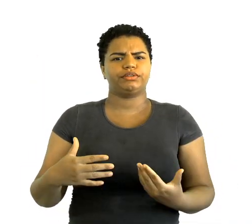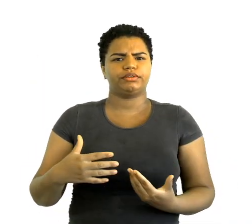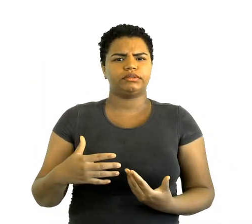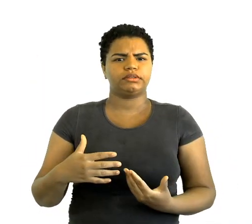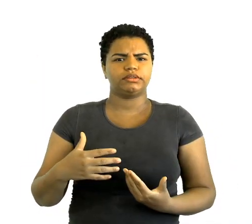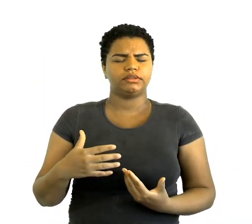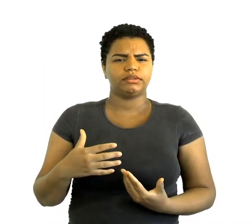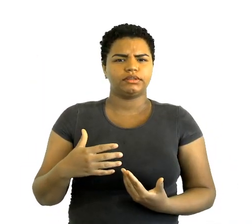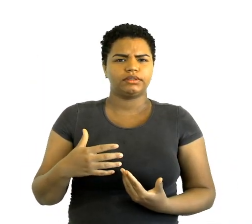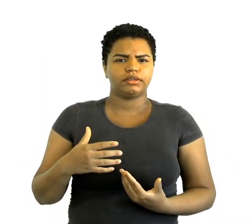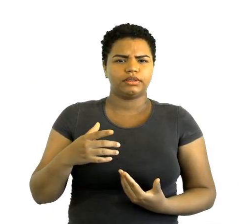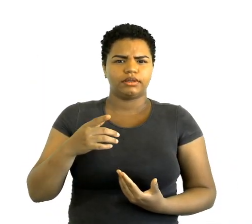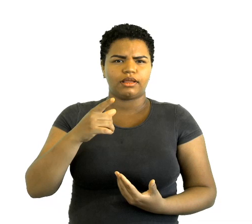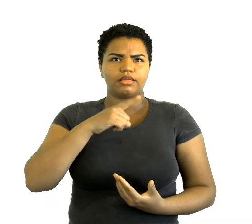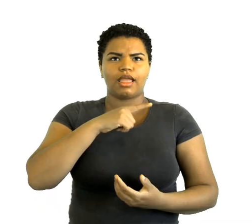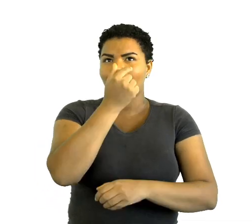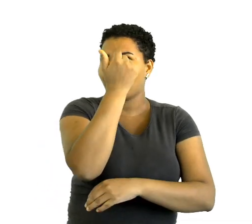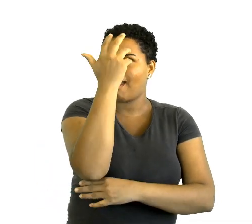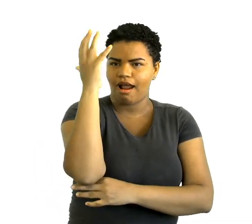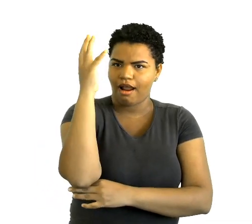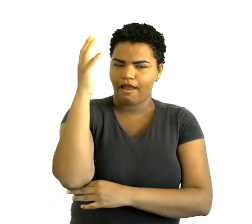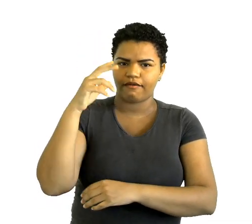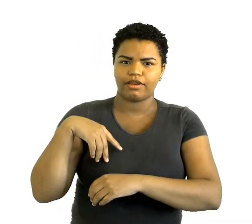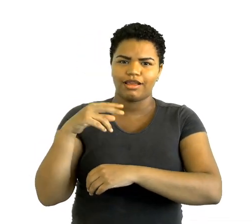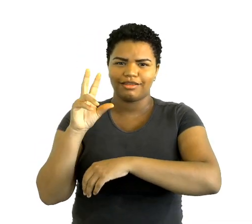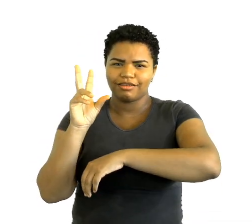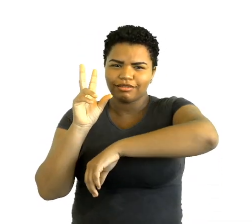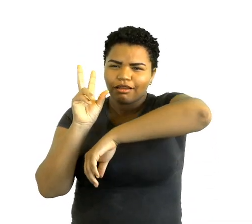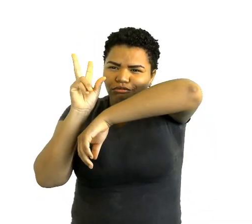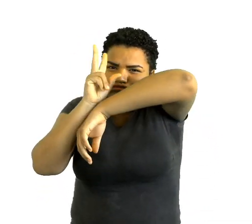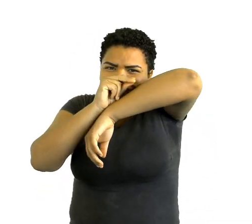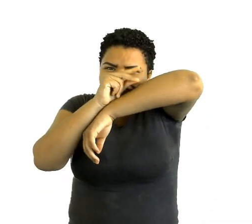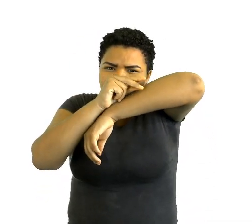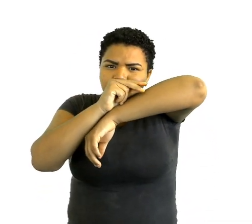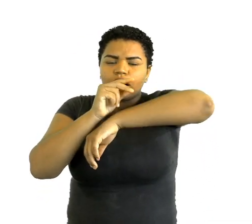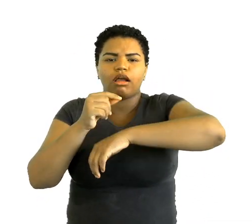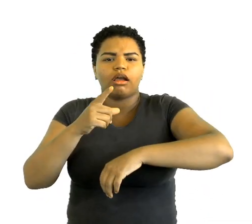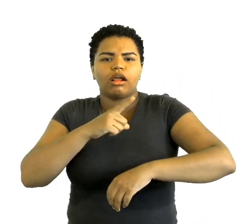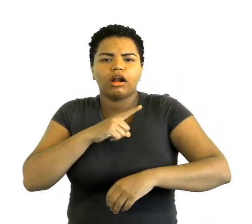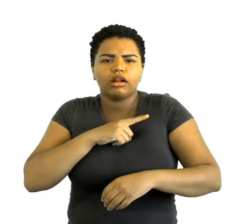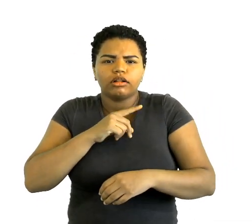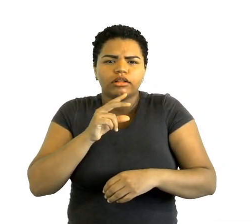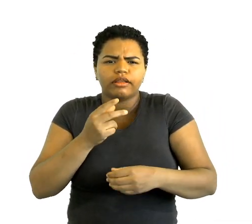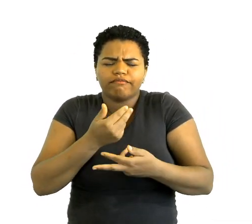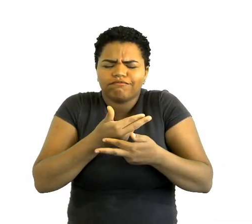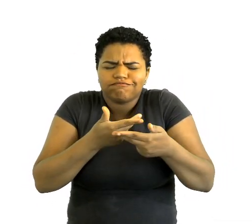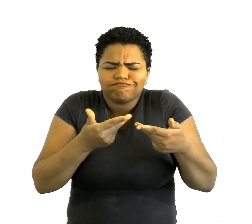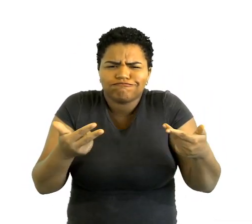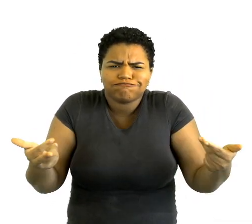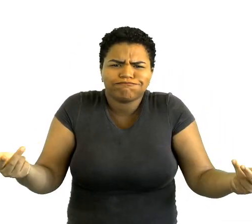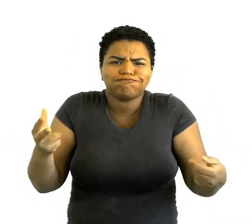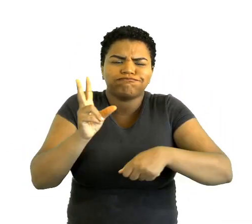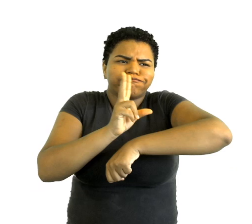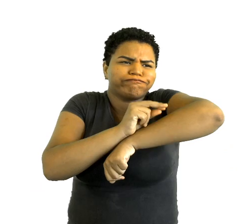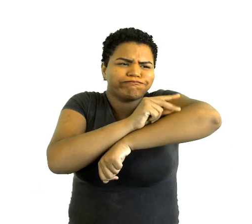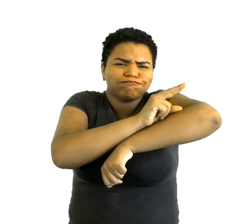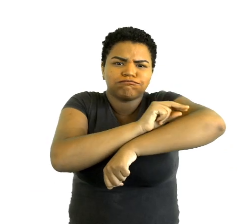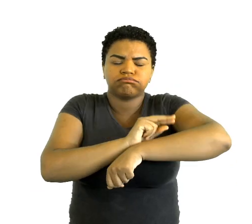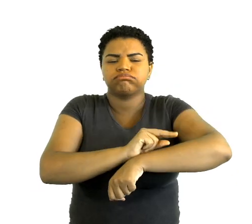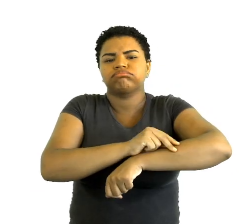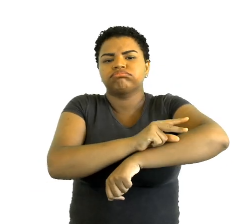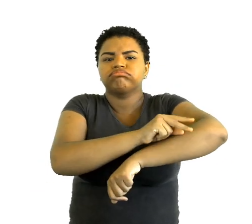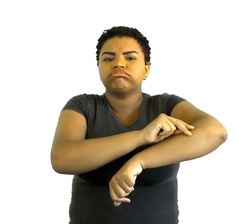nas árvores, às vezes, quando é época de cigarra, vários e várias coisinhas coladas, a gente vai pegar e não tem cigarra, só tá aquele corpinho